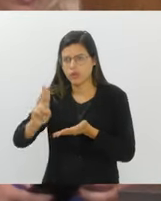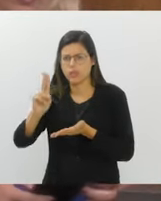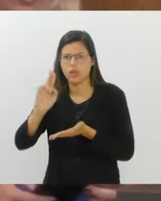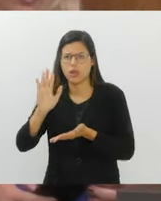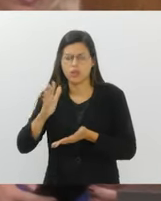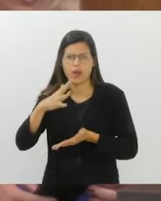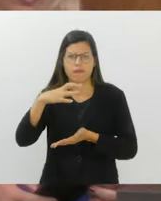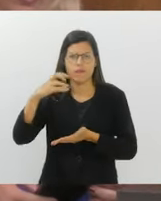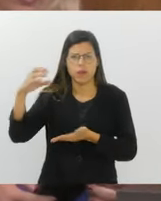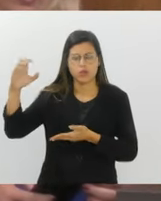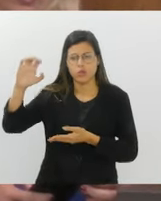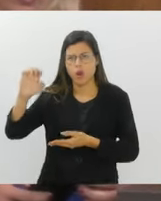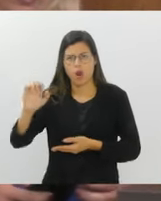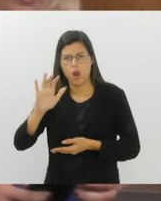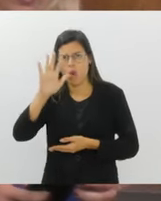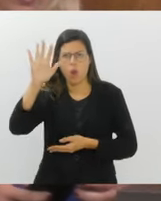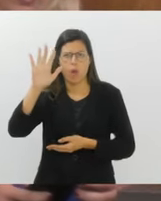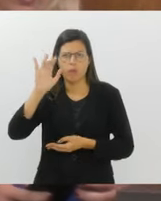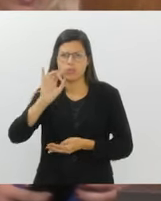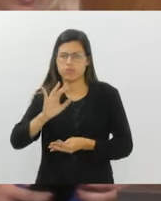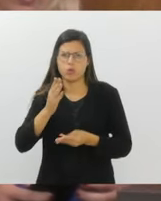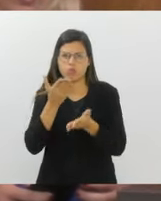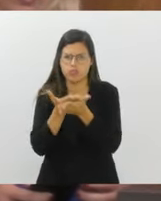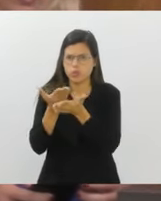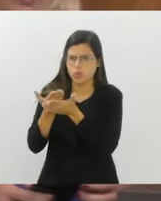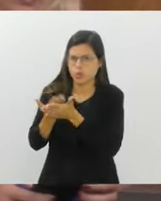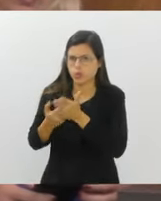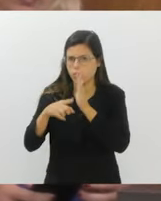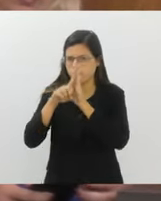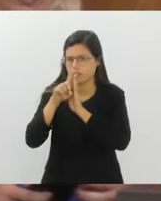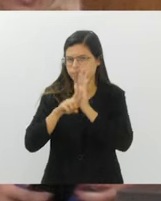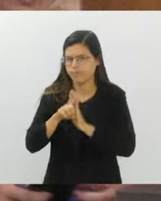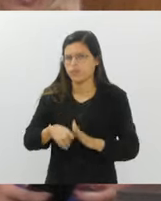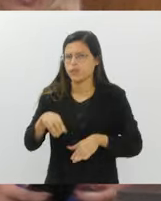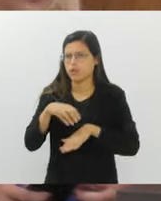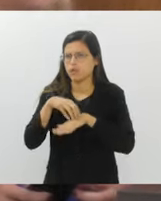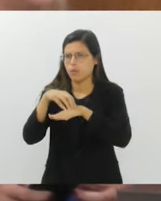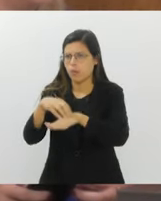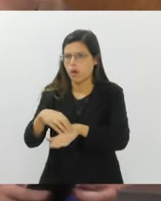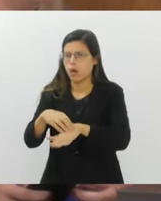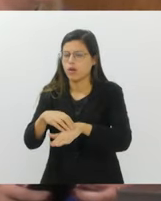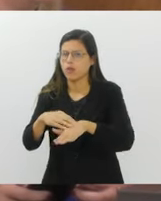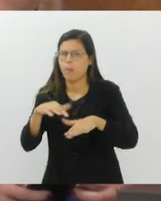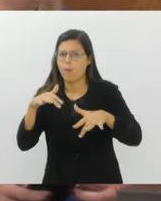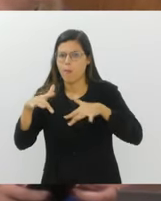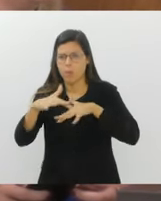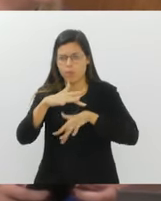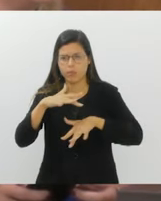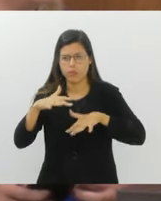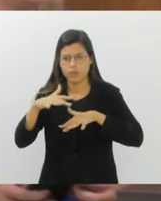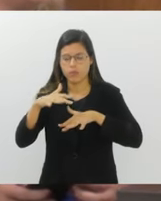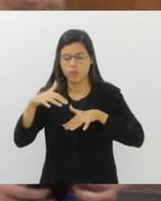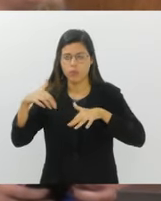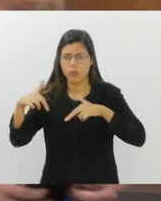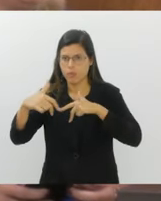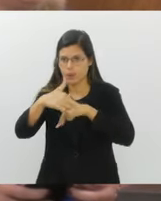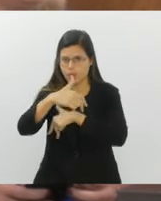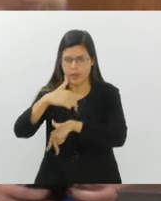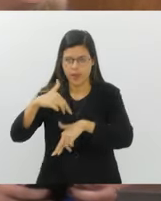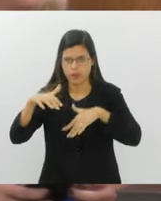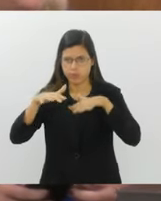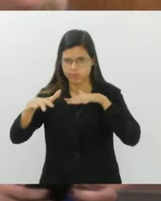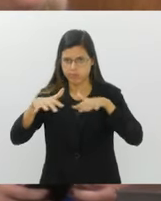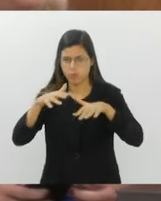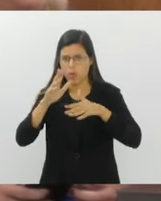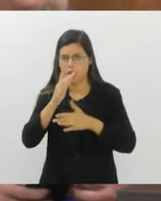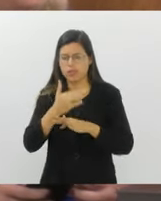a Europa toda só estudando transporte. É minha área, mobilidade urbana. É uma